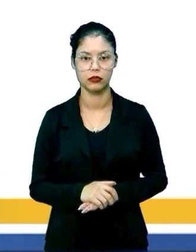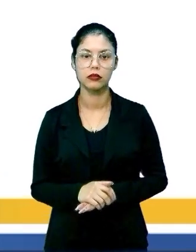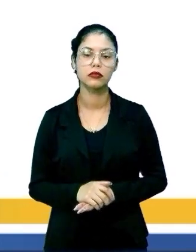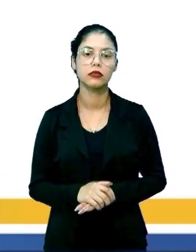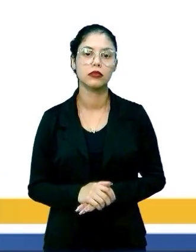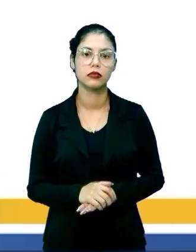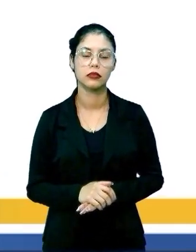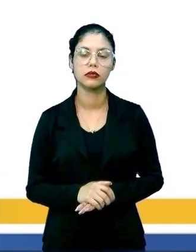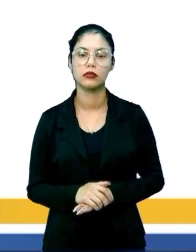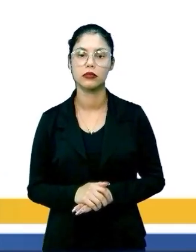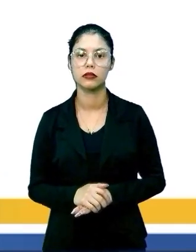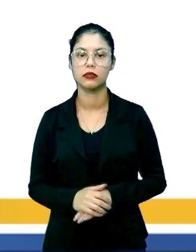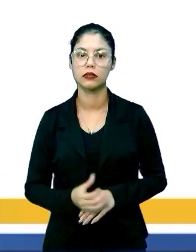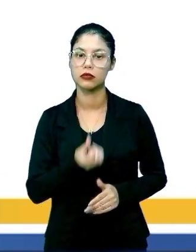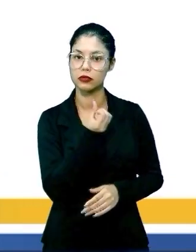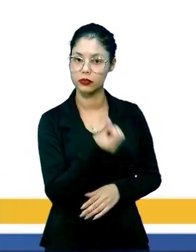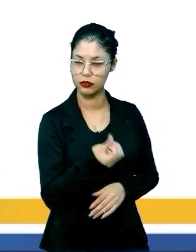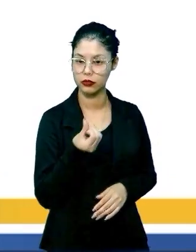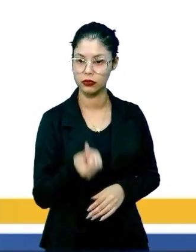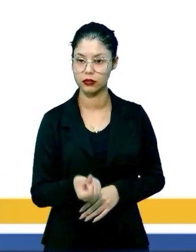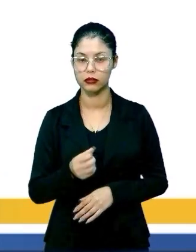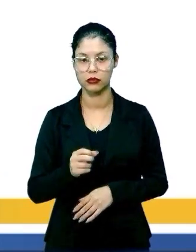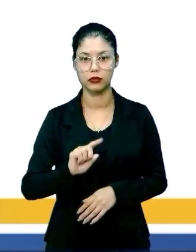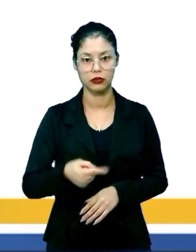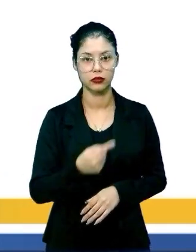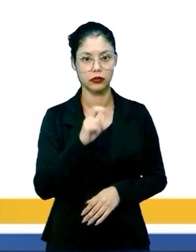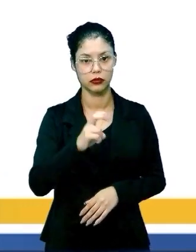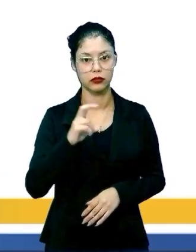quadrado, restando ao final R$